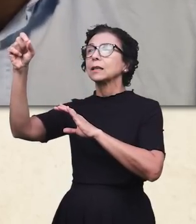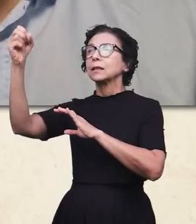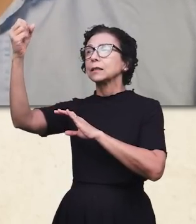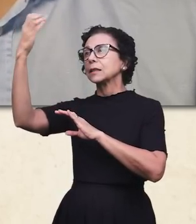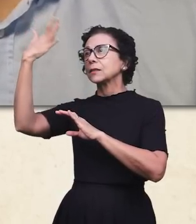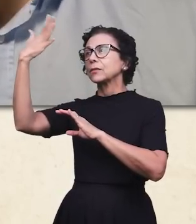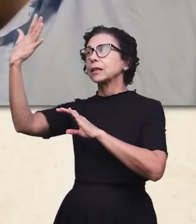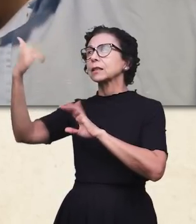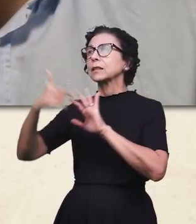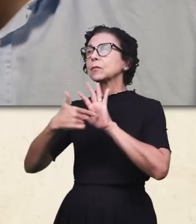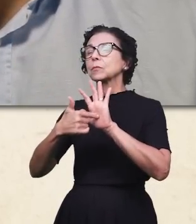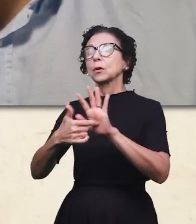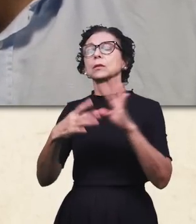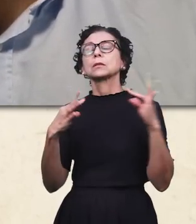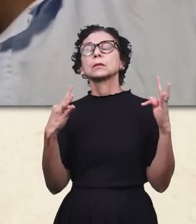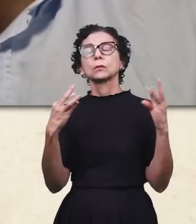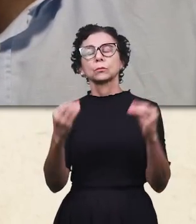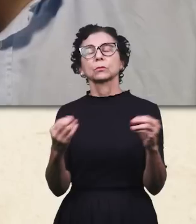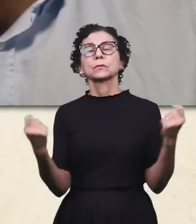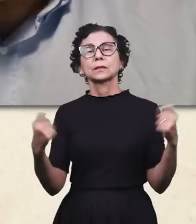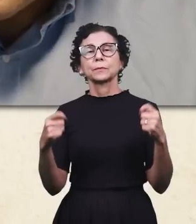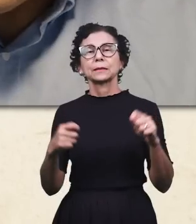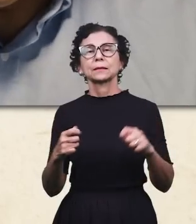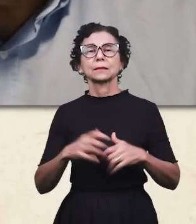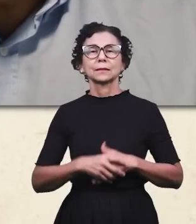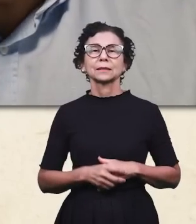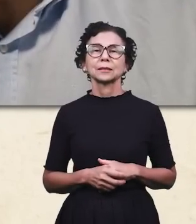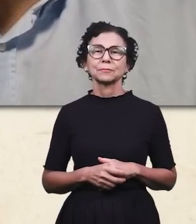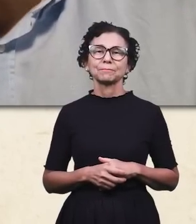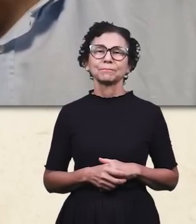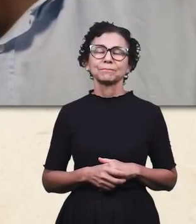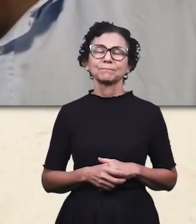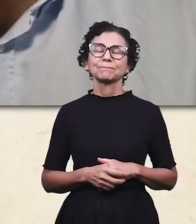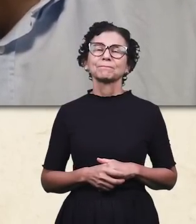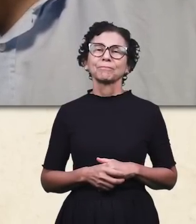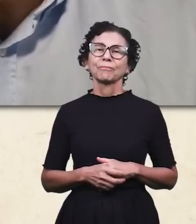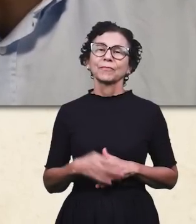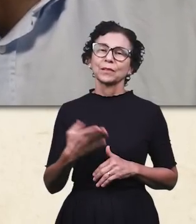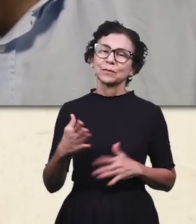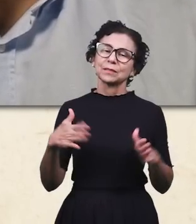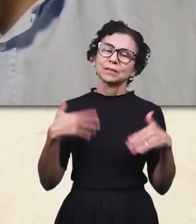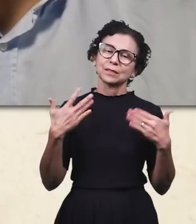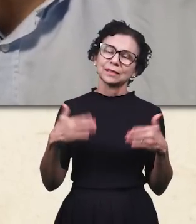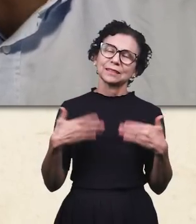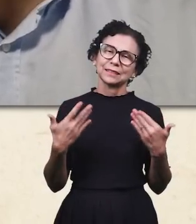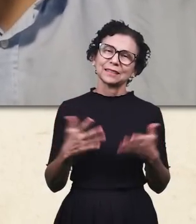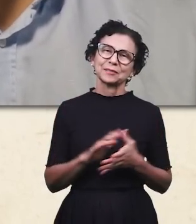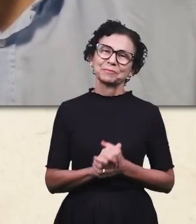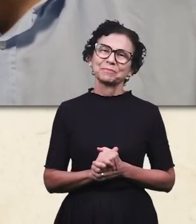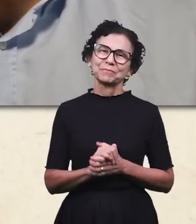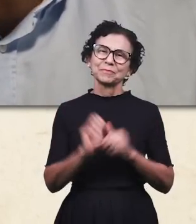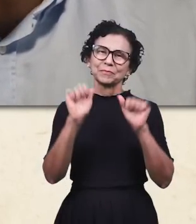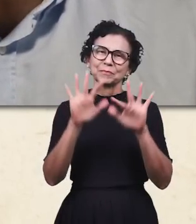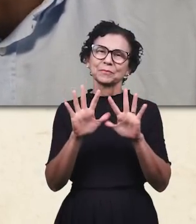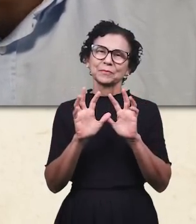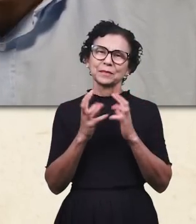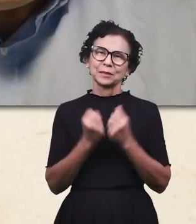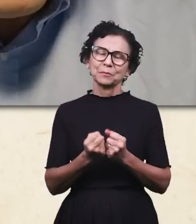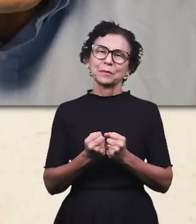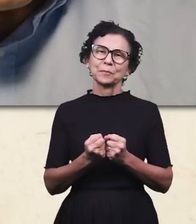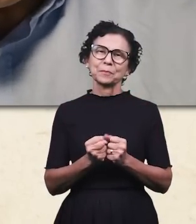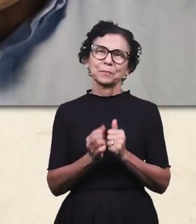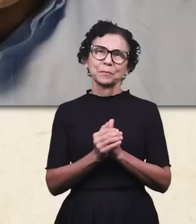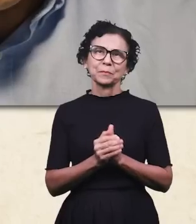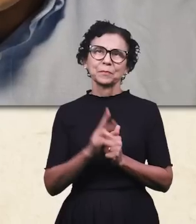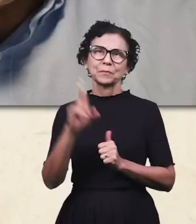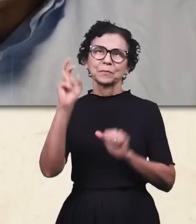lá a resposta para a sua necessidade aqui. E você vai se alegrar como Davi e vai receber a sua bênção.